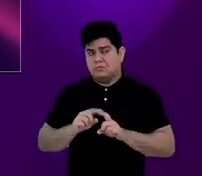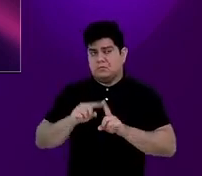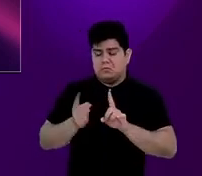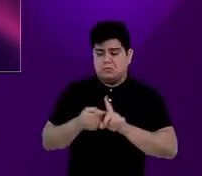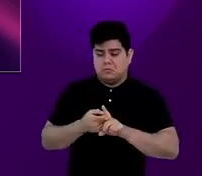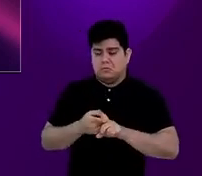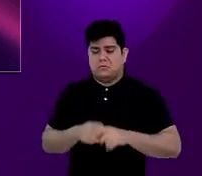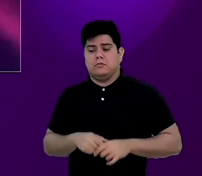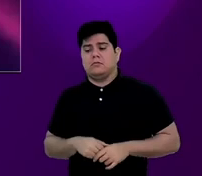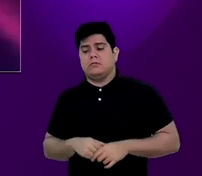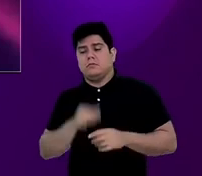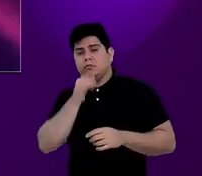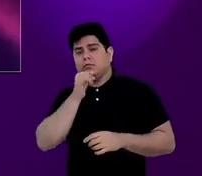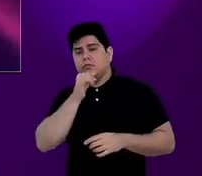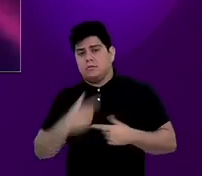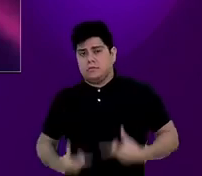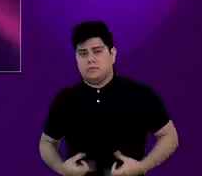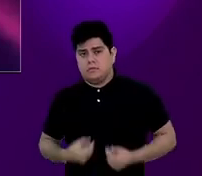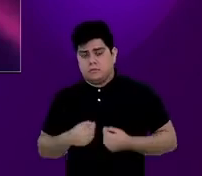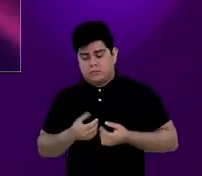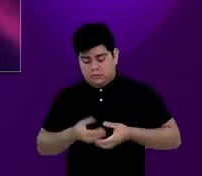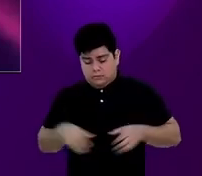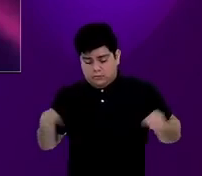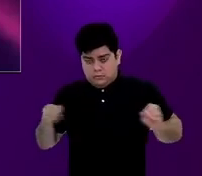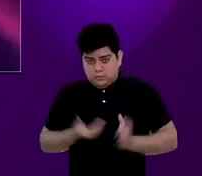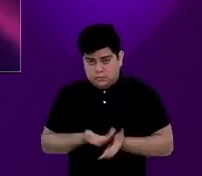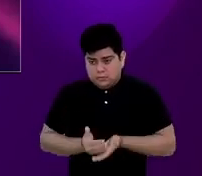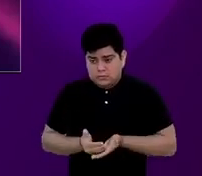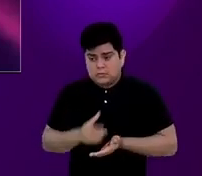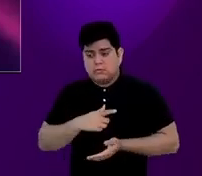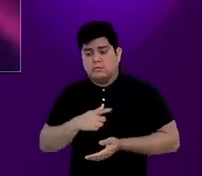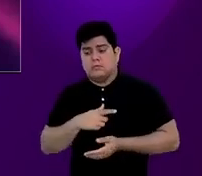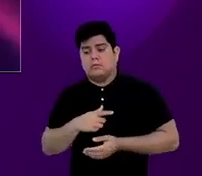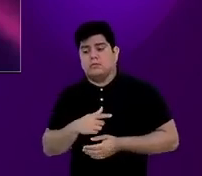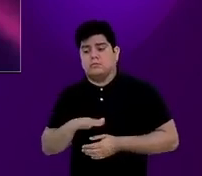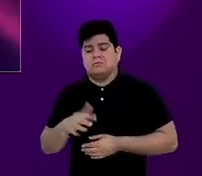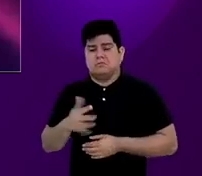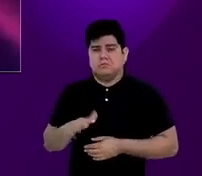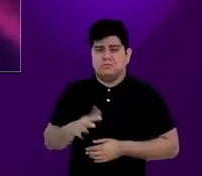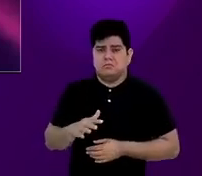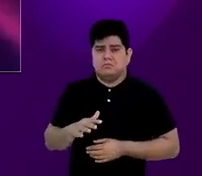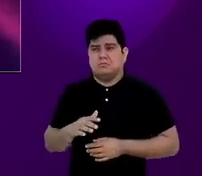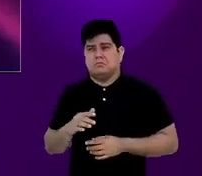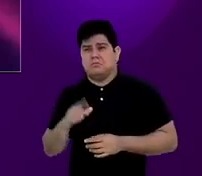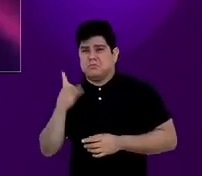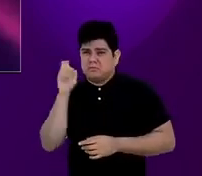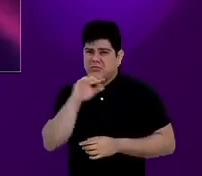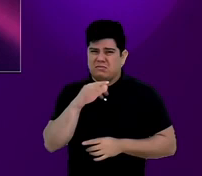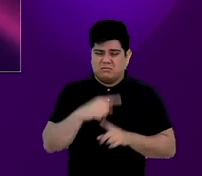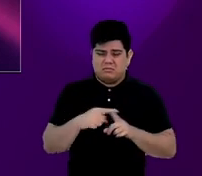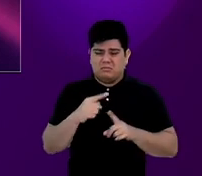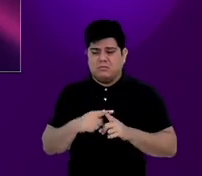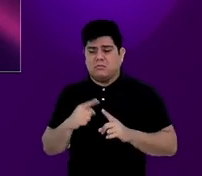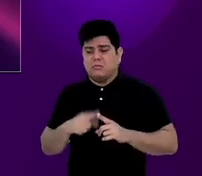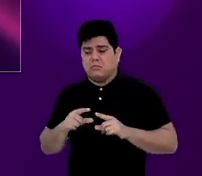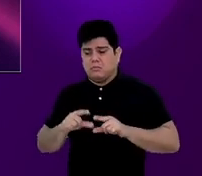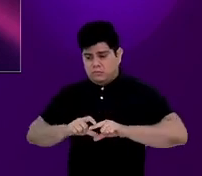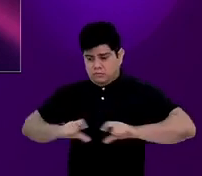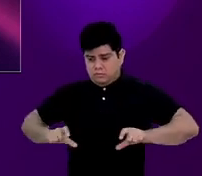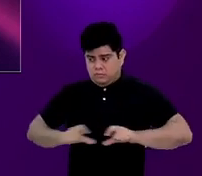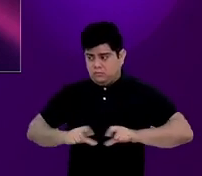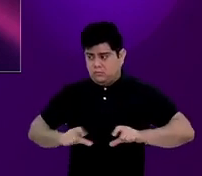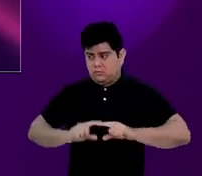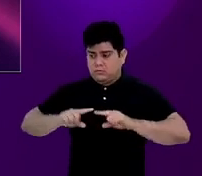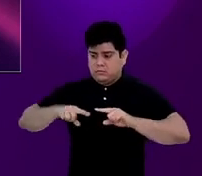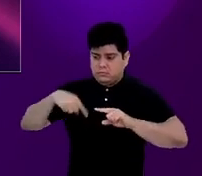com câncer de colo de útero. Então, é uma cirurgia de uma complexidade média alta, que a gente faz a ressecção dessa parte que está e depois